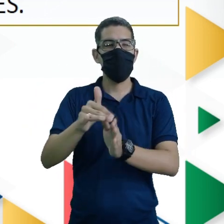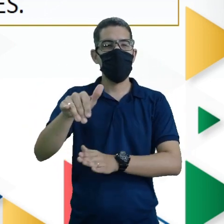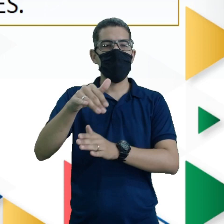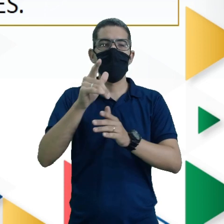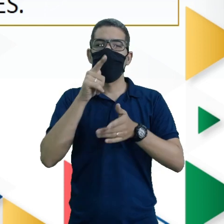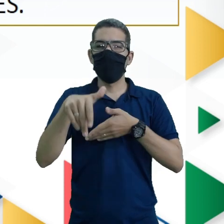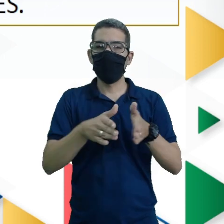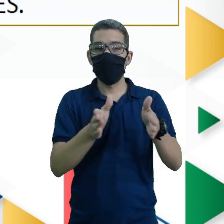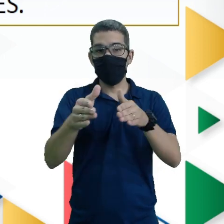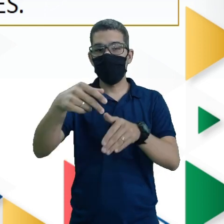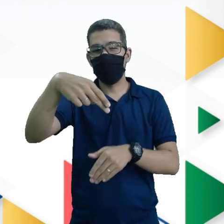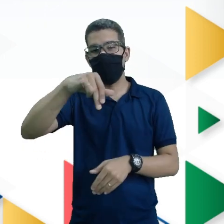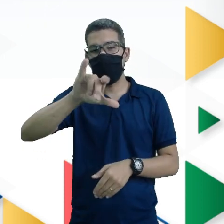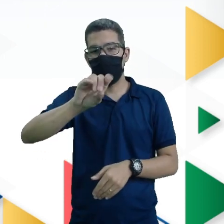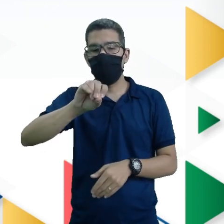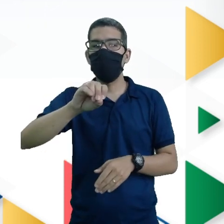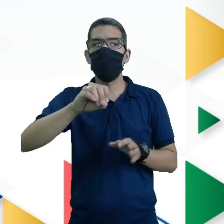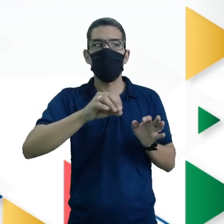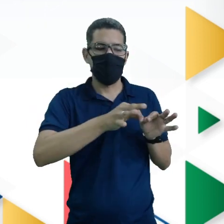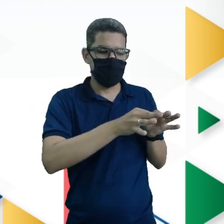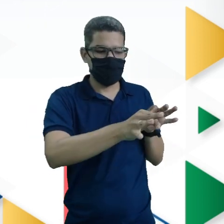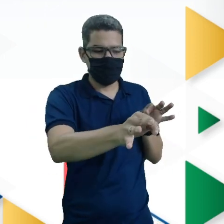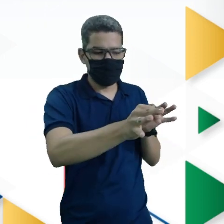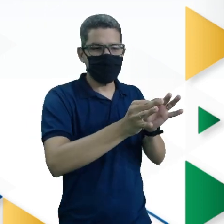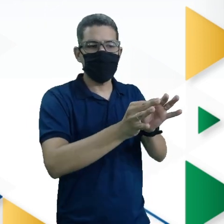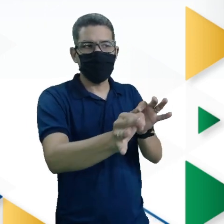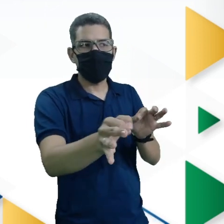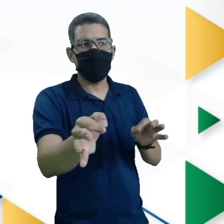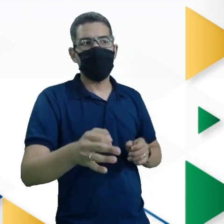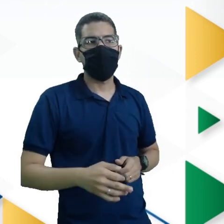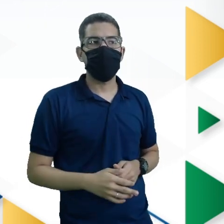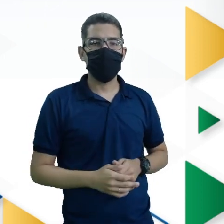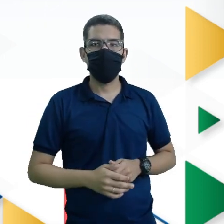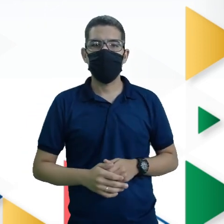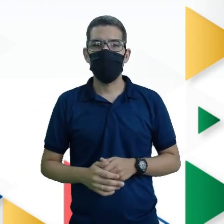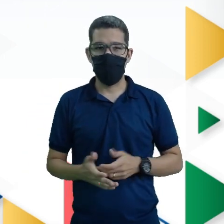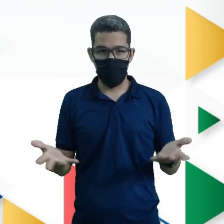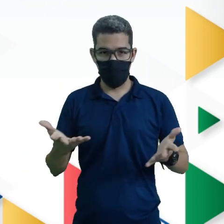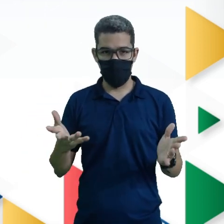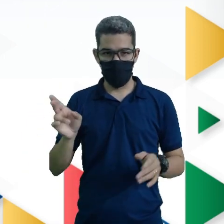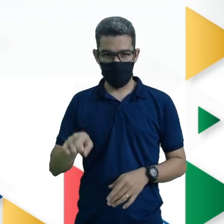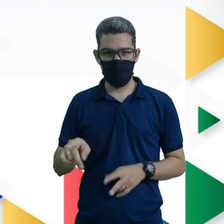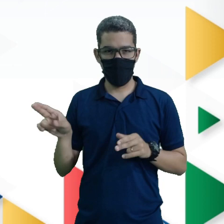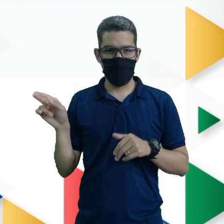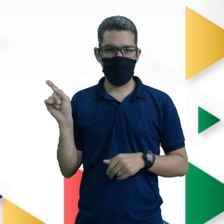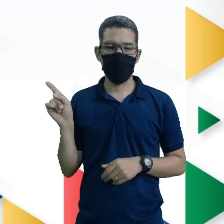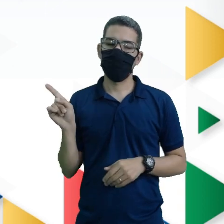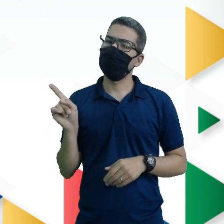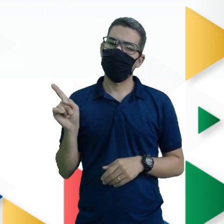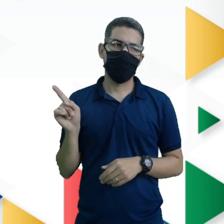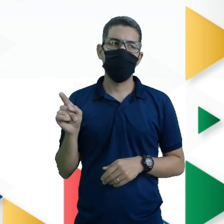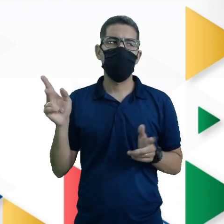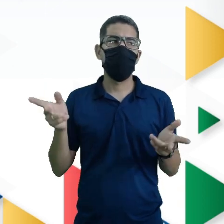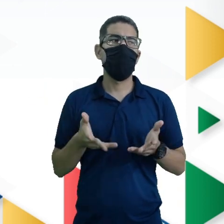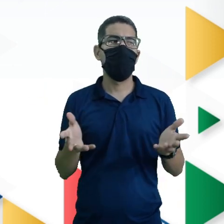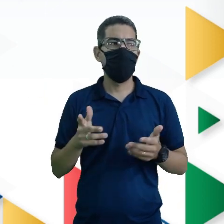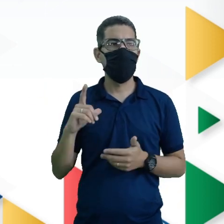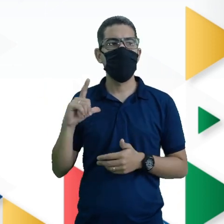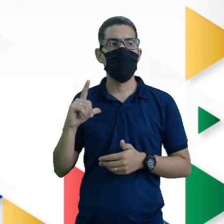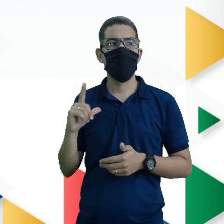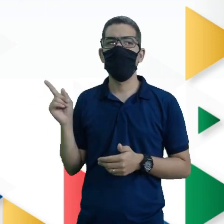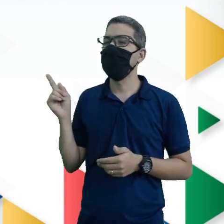as terras, utilizando essas ferramentas. É claro que hoje nós não usamos as cordas, né? Usamos o